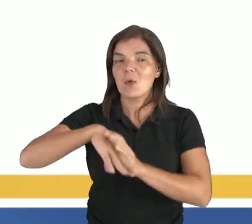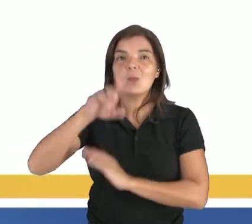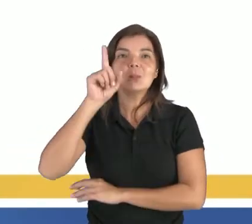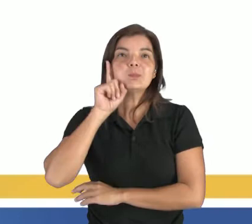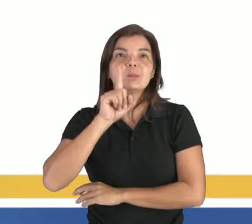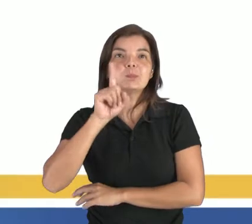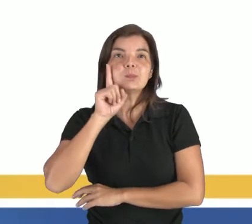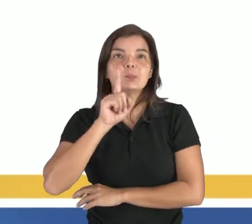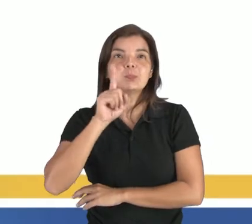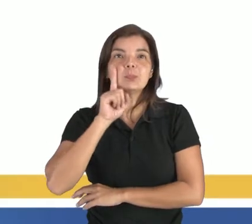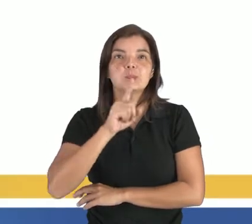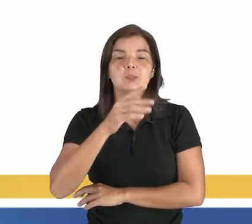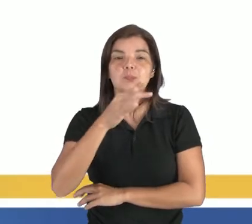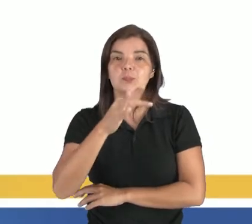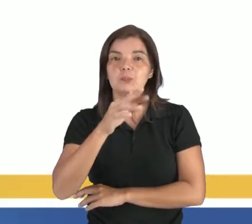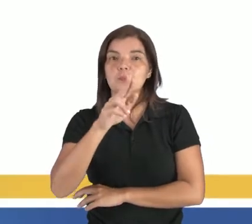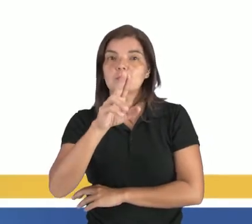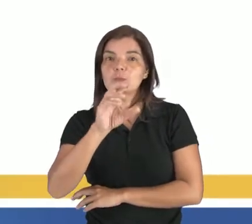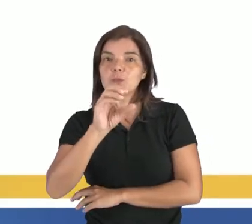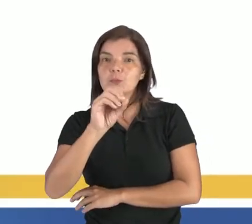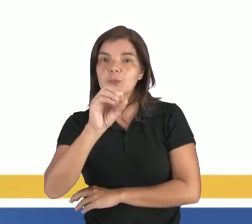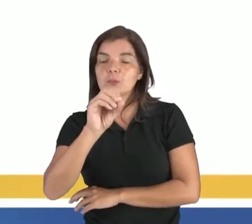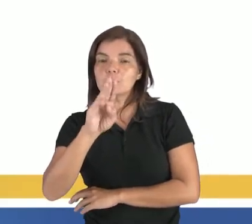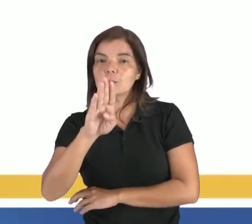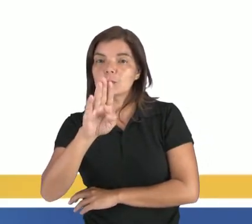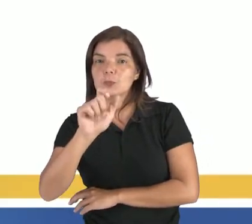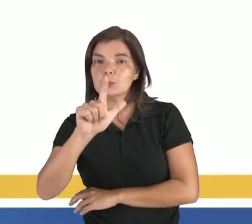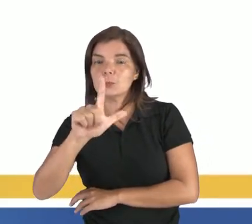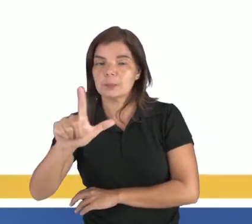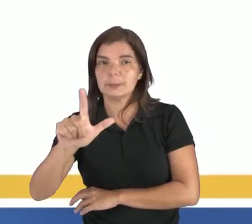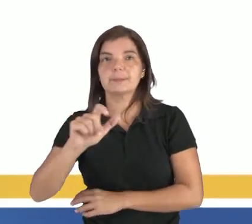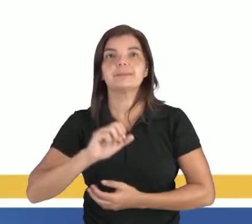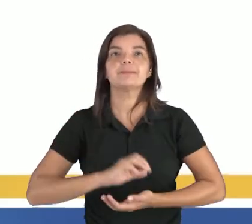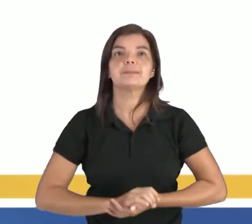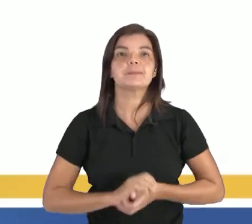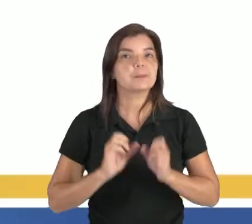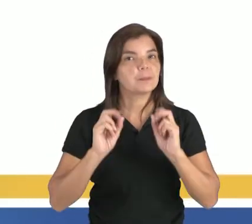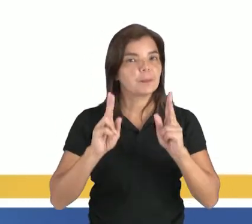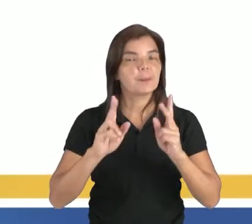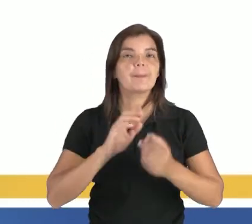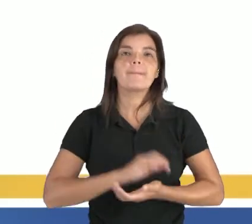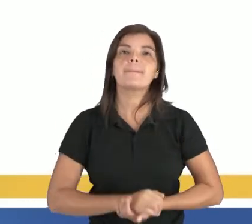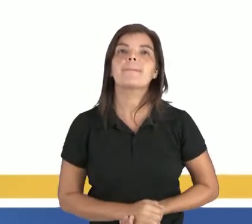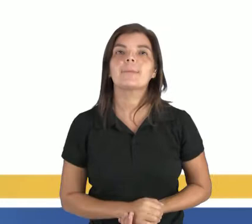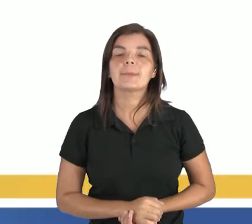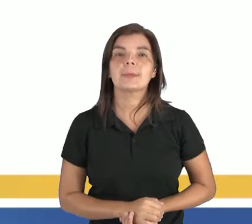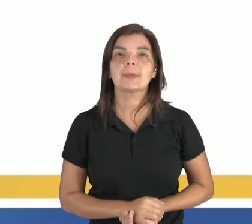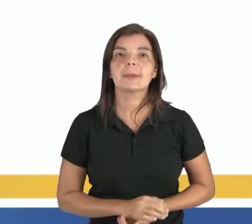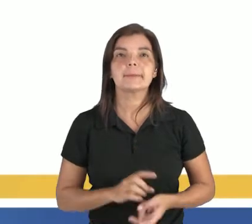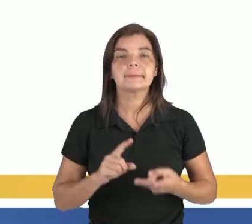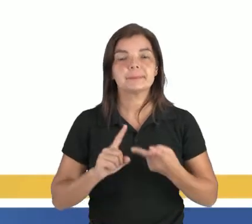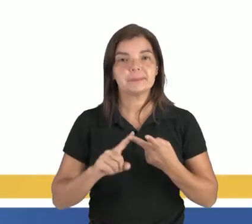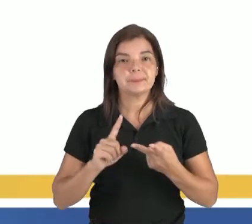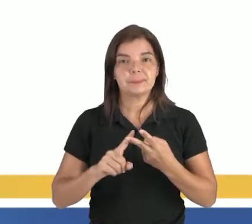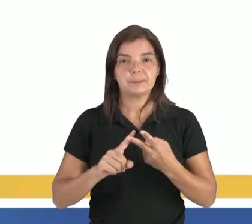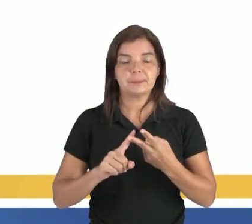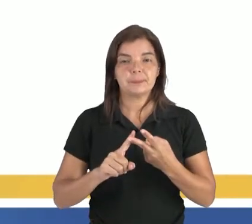americano, você usa o football player, ok?